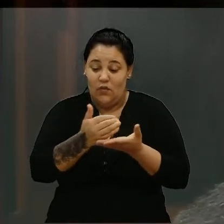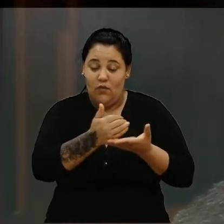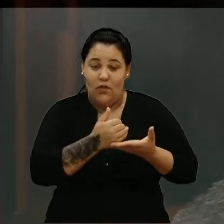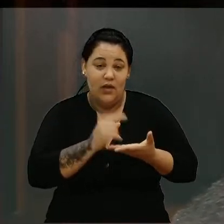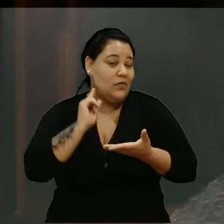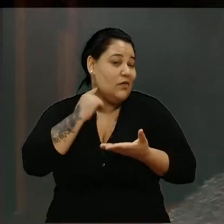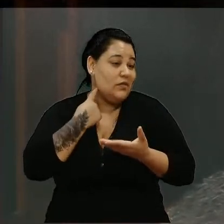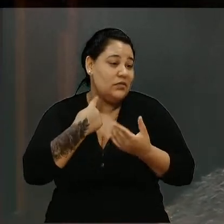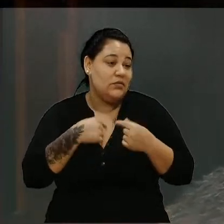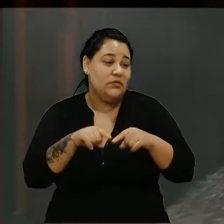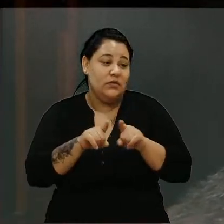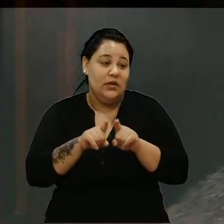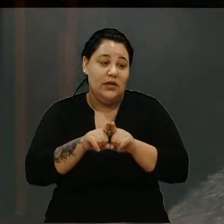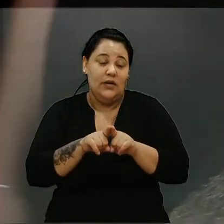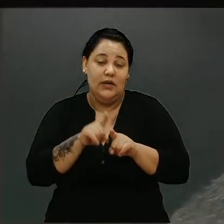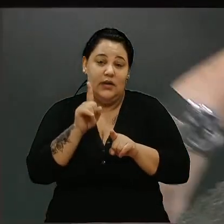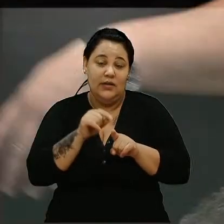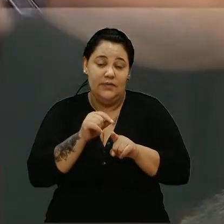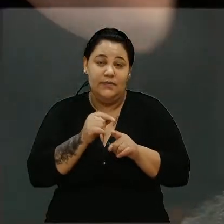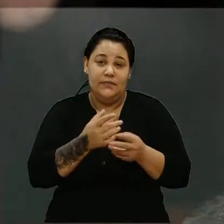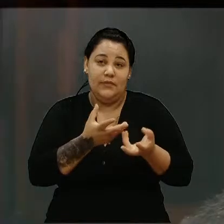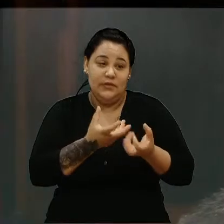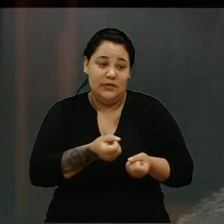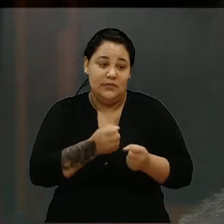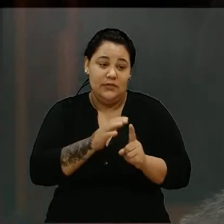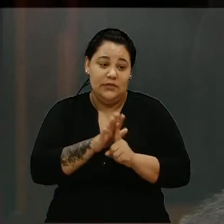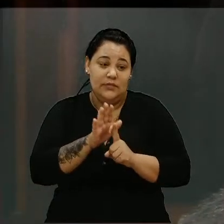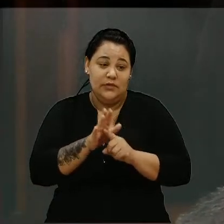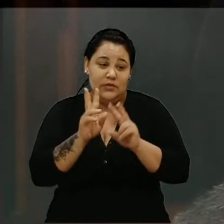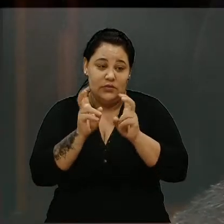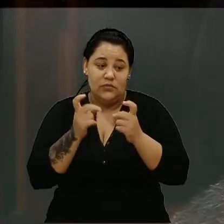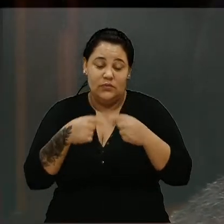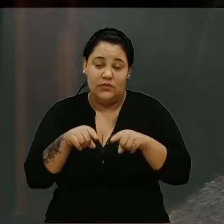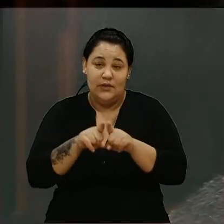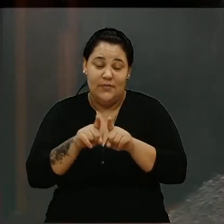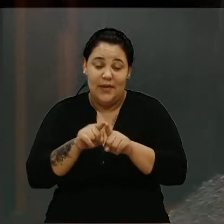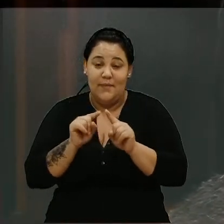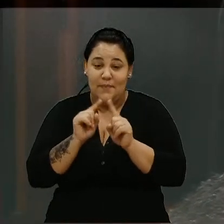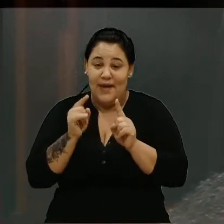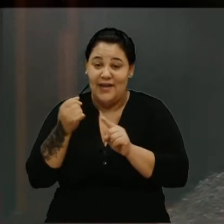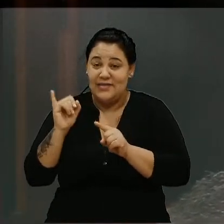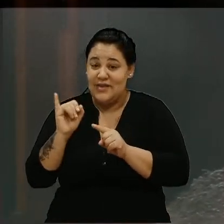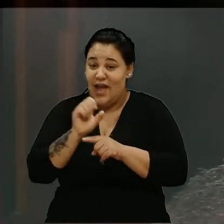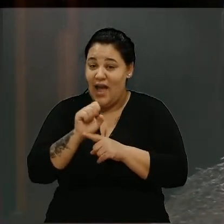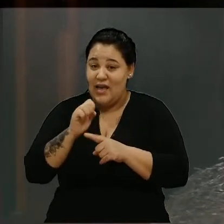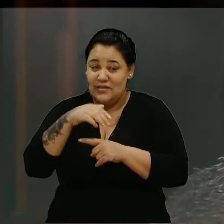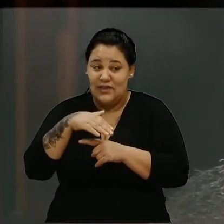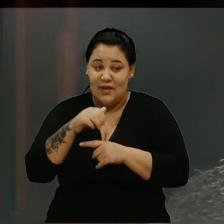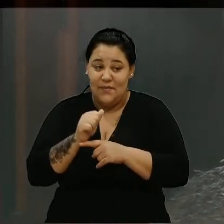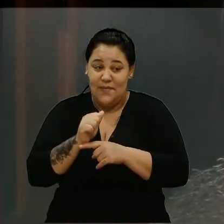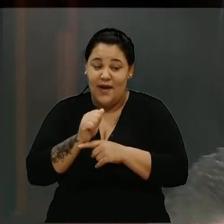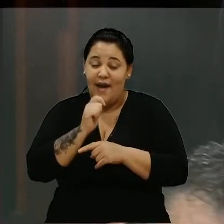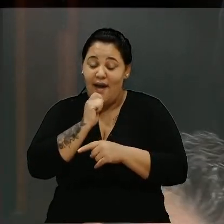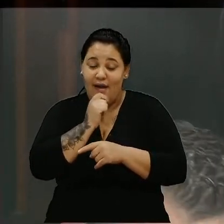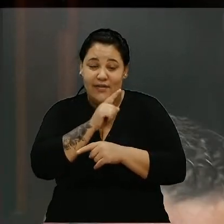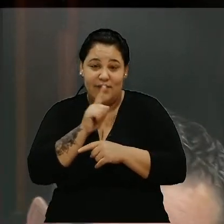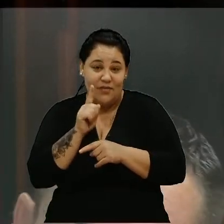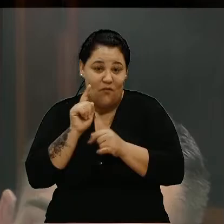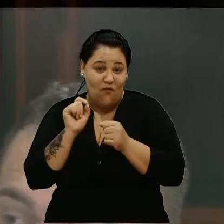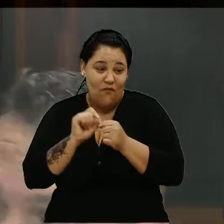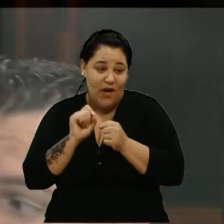de todo mundo, né? Todo mundo recebe demanda sobre isso. Só que se a SEMA não propor, não tiver